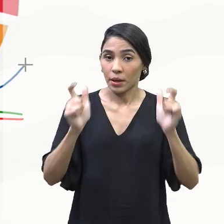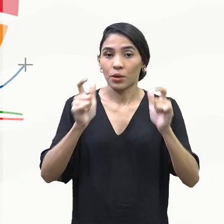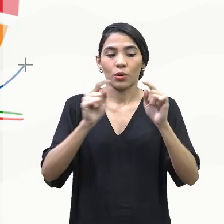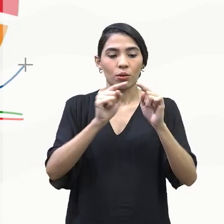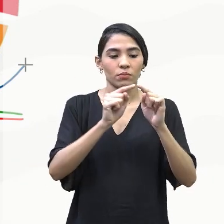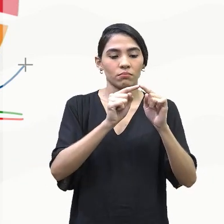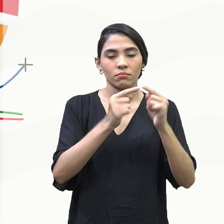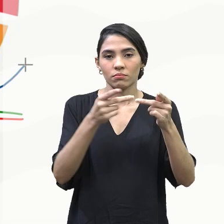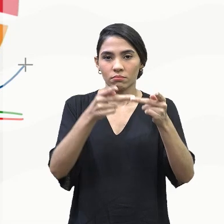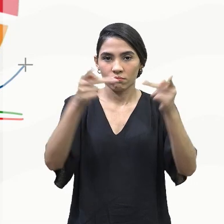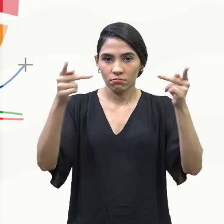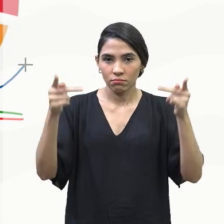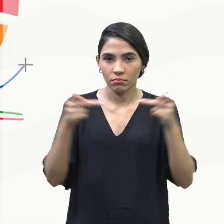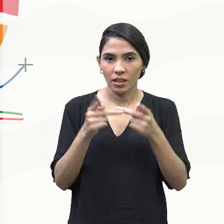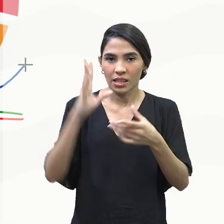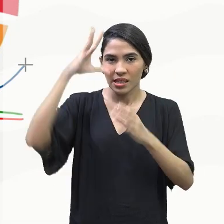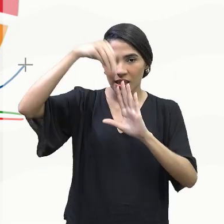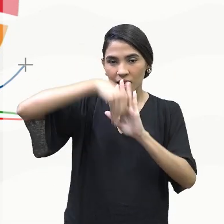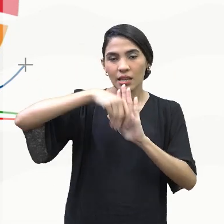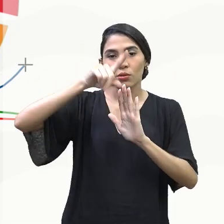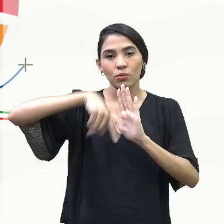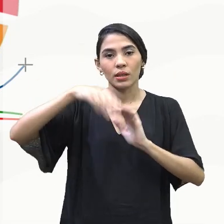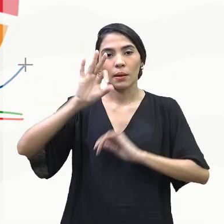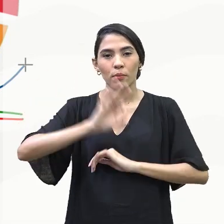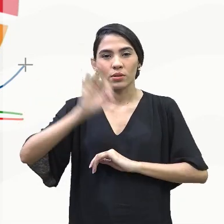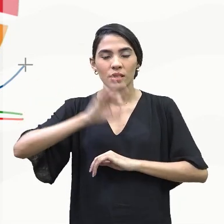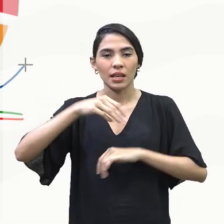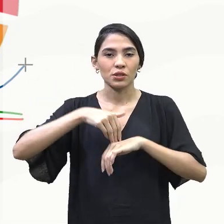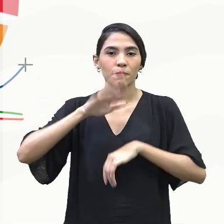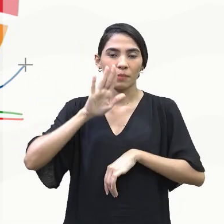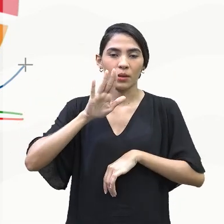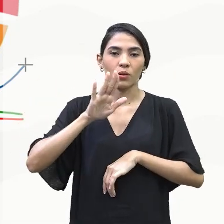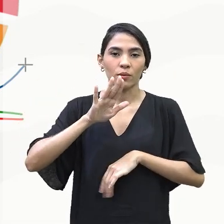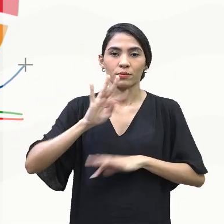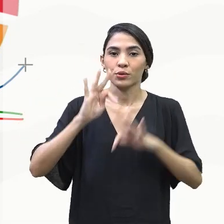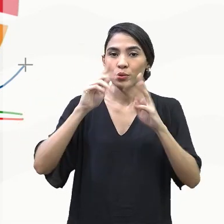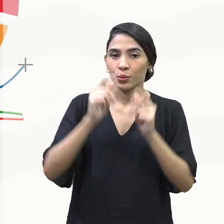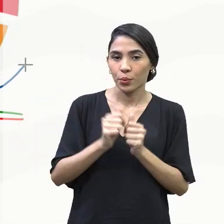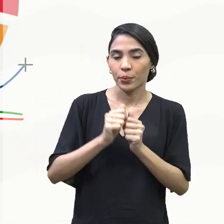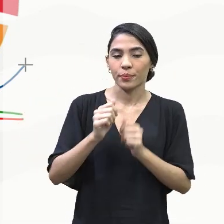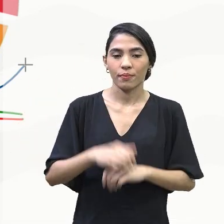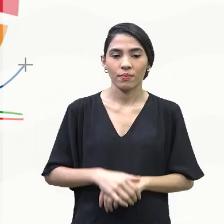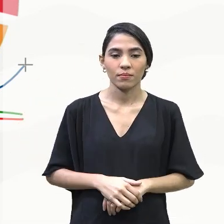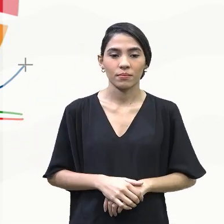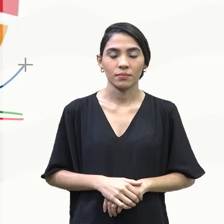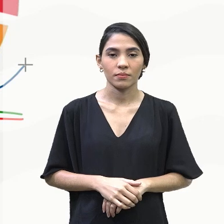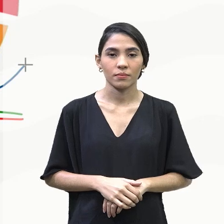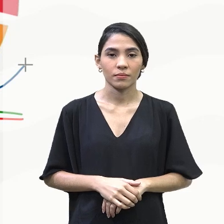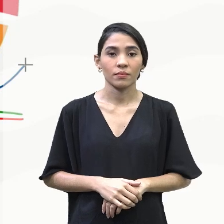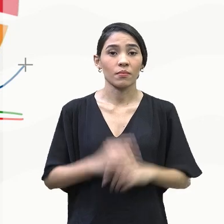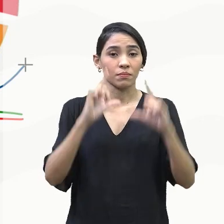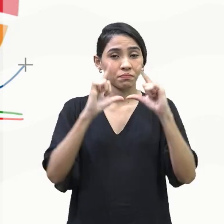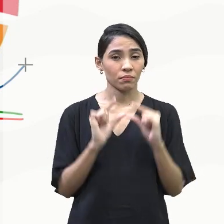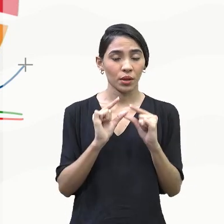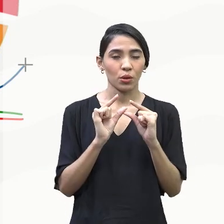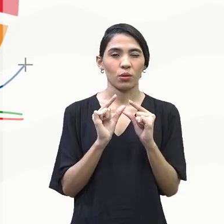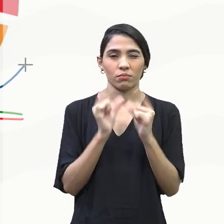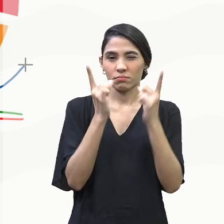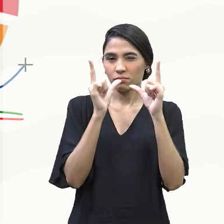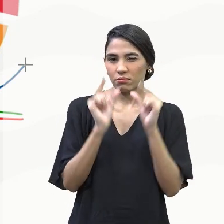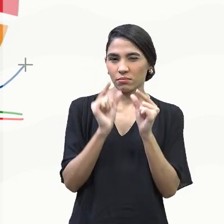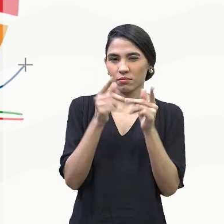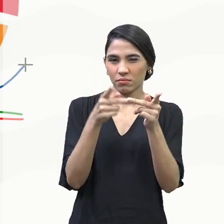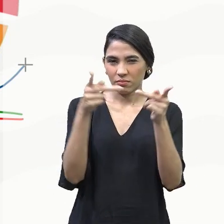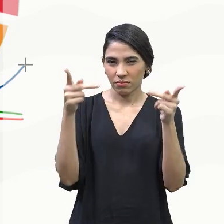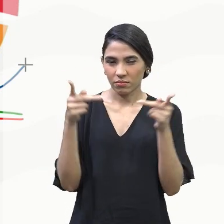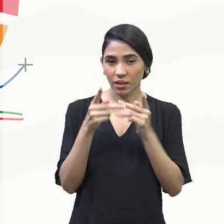maior fatia é a porcentagem maior que se dá do todo, ok? E a menor, a mais estreita, às vezes